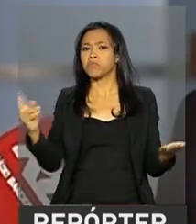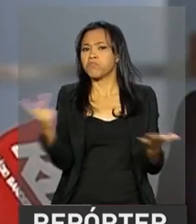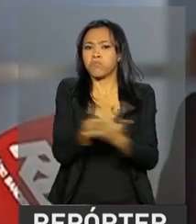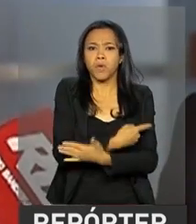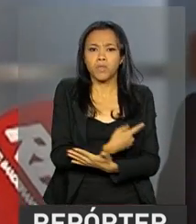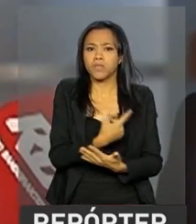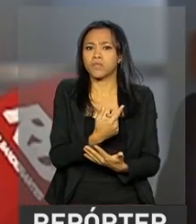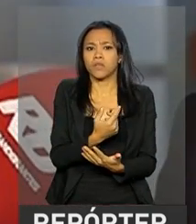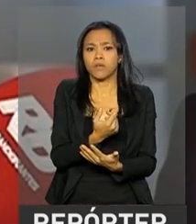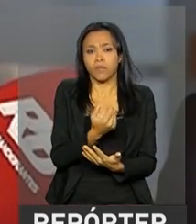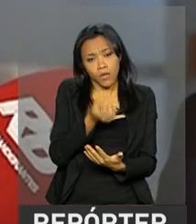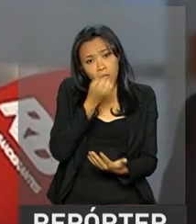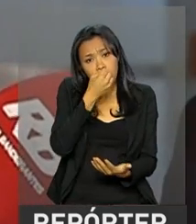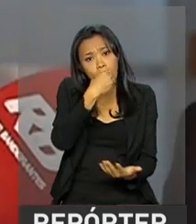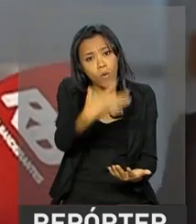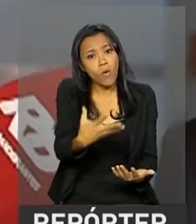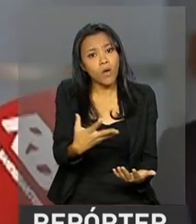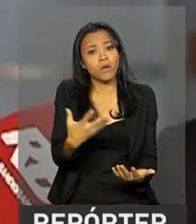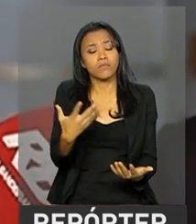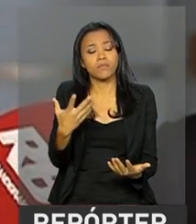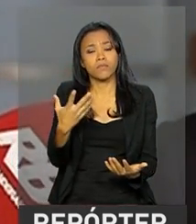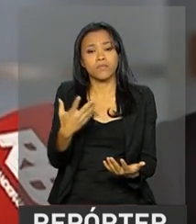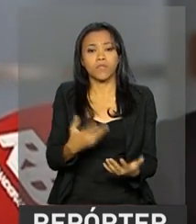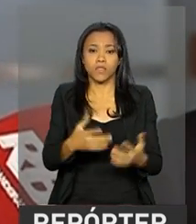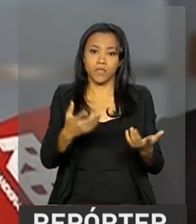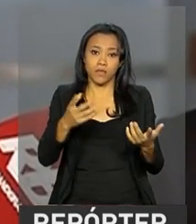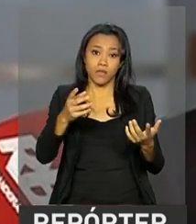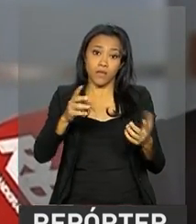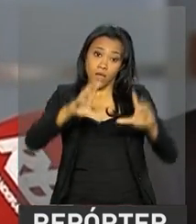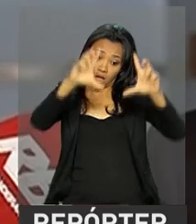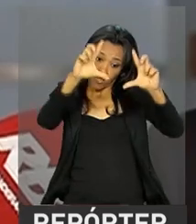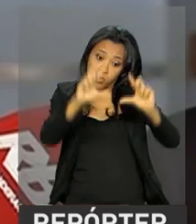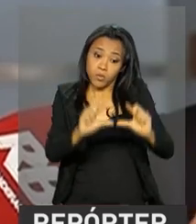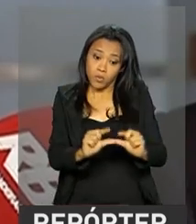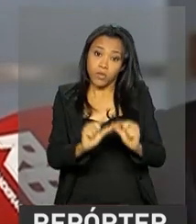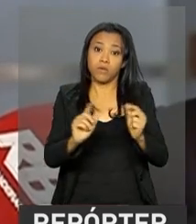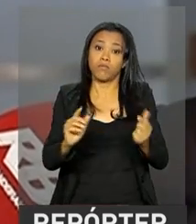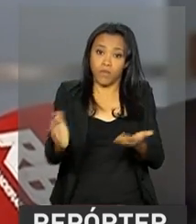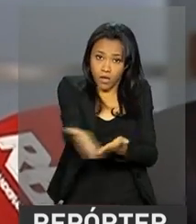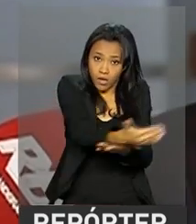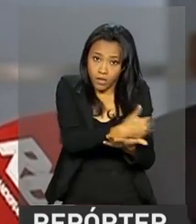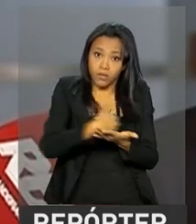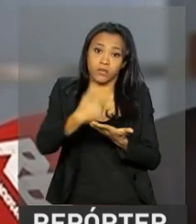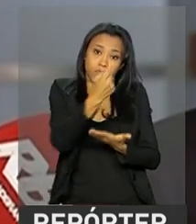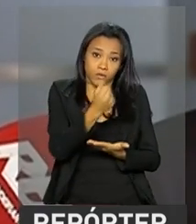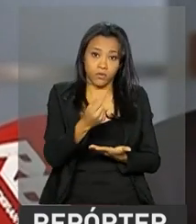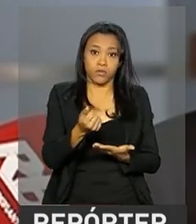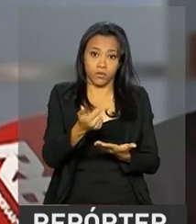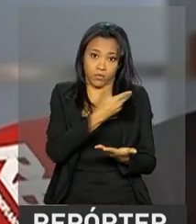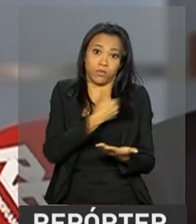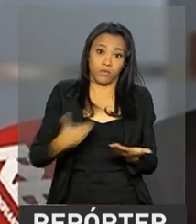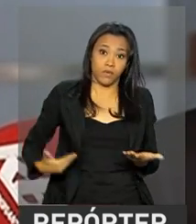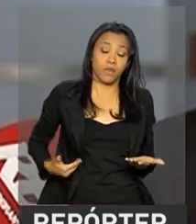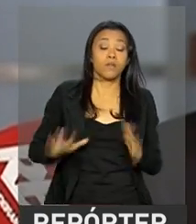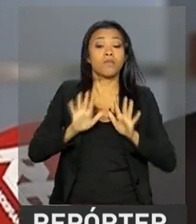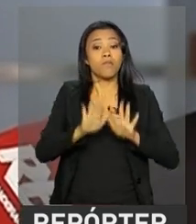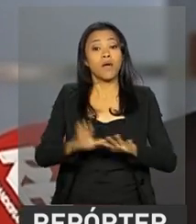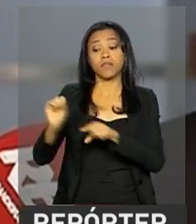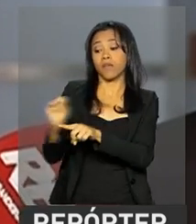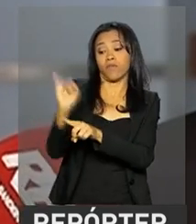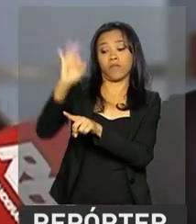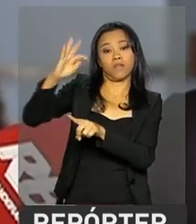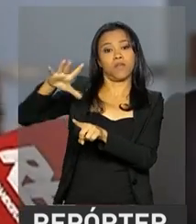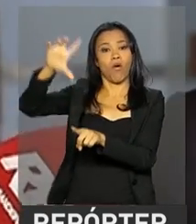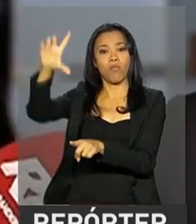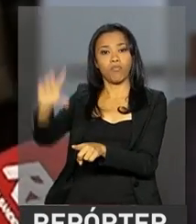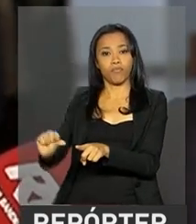foi uma coisa boa para o país, mas que gerou queda de arrecadação, que é o fato da inflação ter caído para baixo da